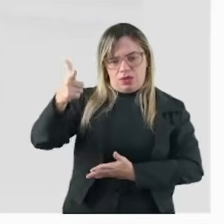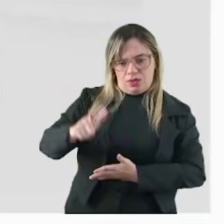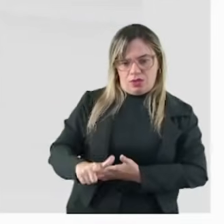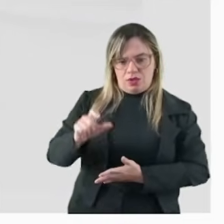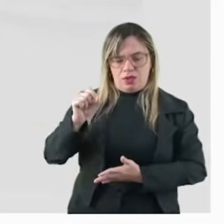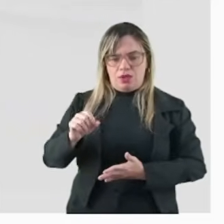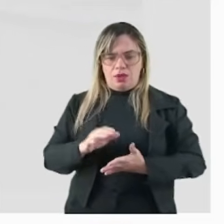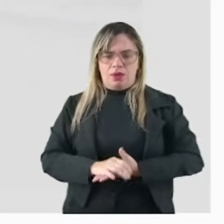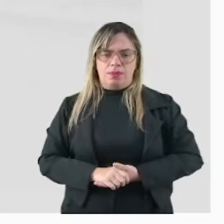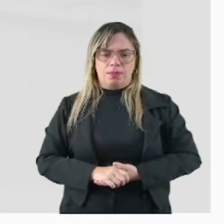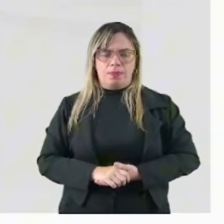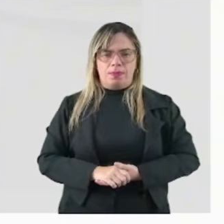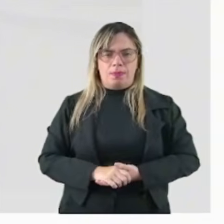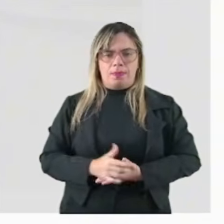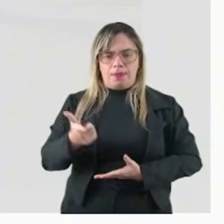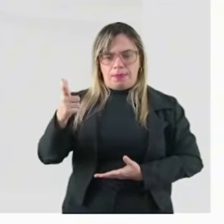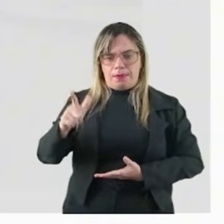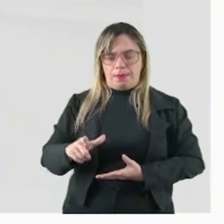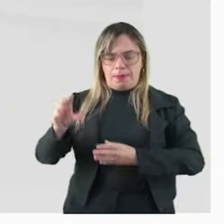ó,